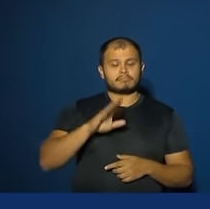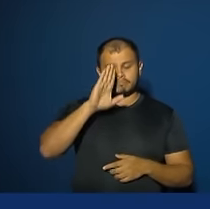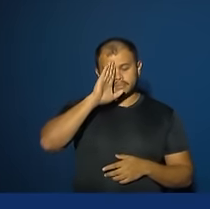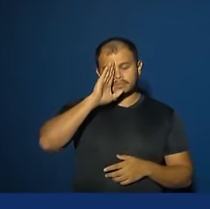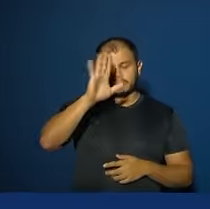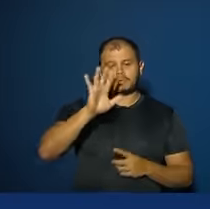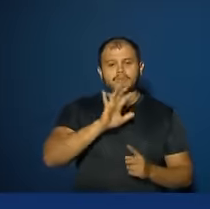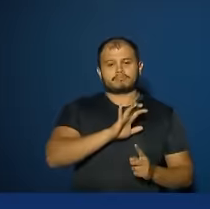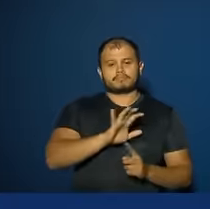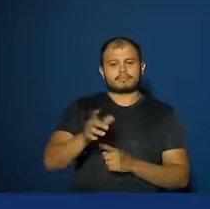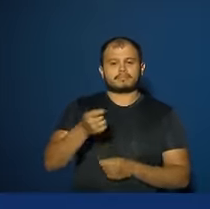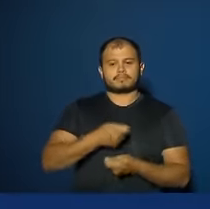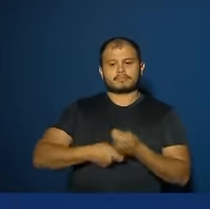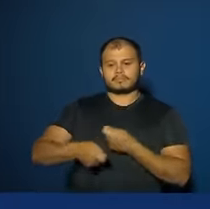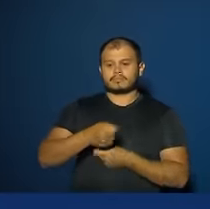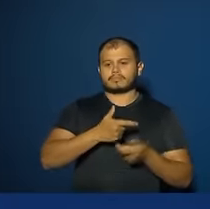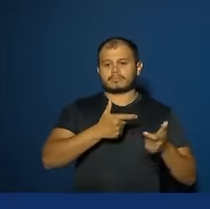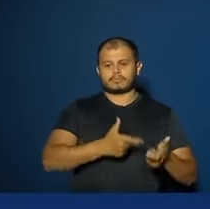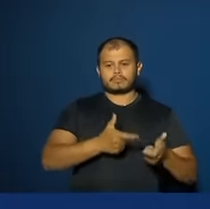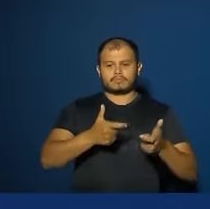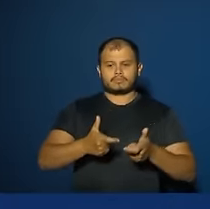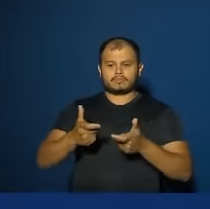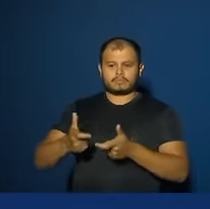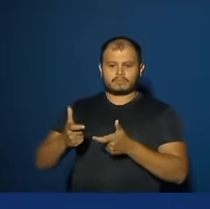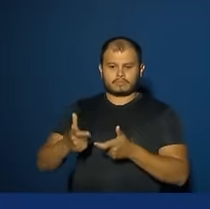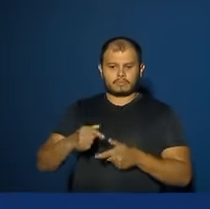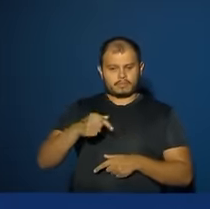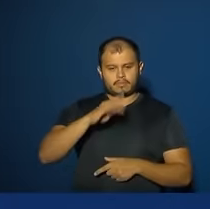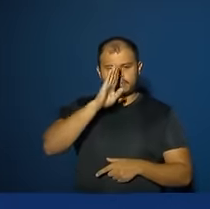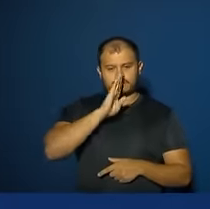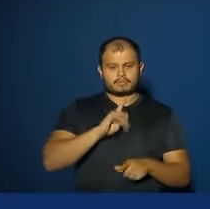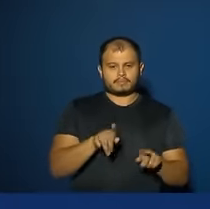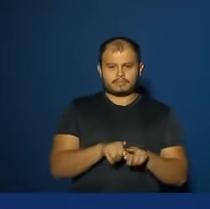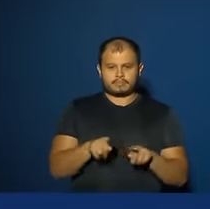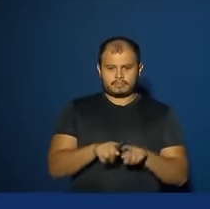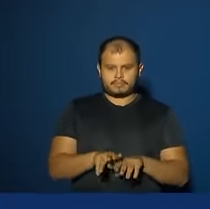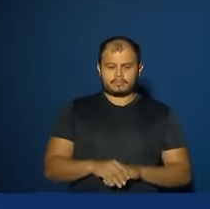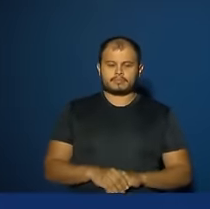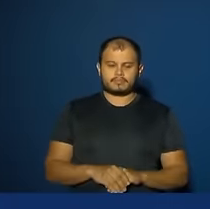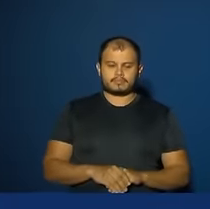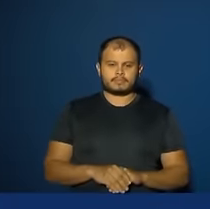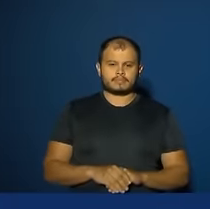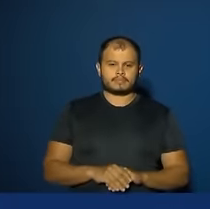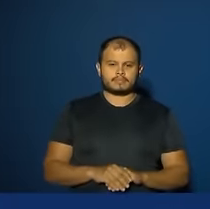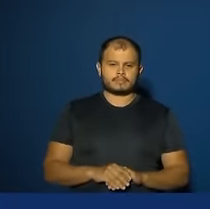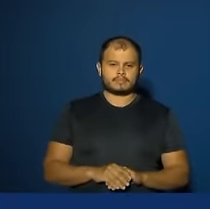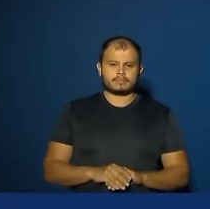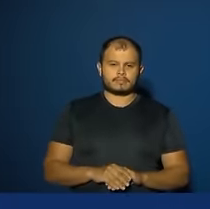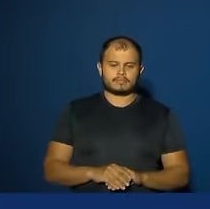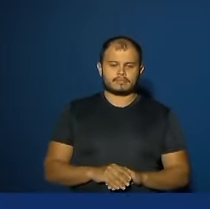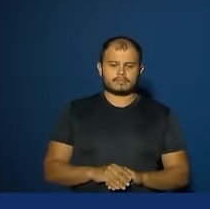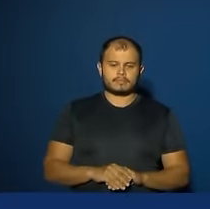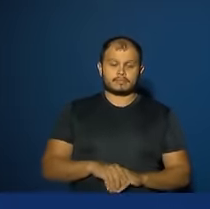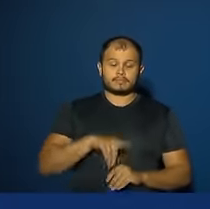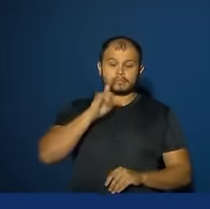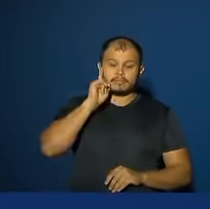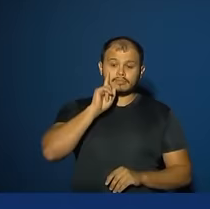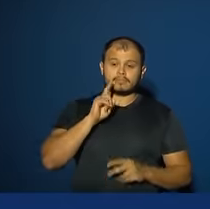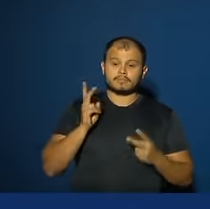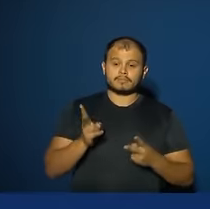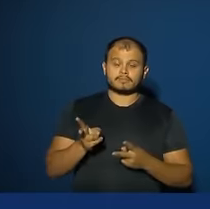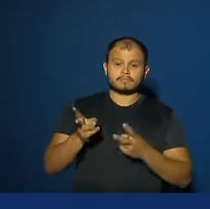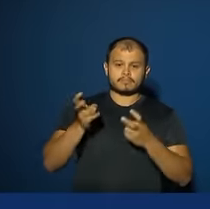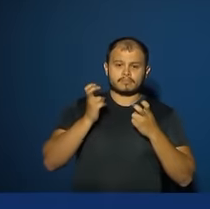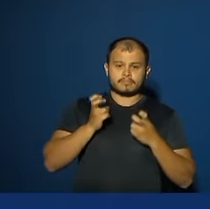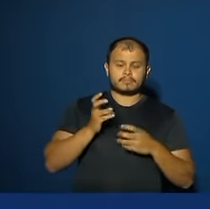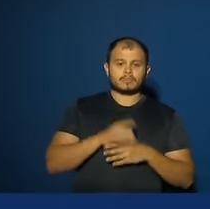mercados em todos os lugares e não diferente aqui no Brasil. Se a gente olhar para os Estados Unidos, o que a gente vê é que o